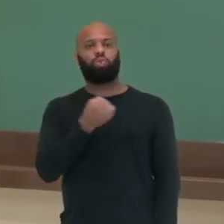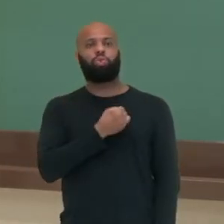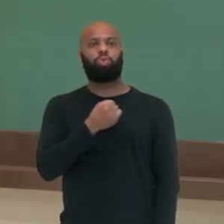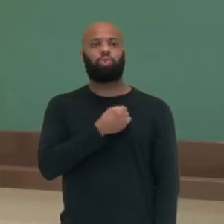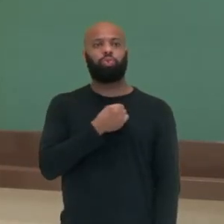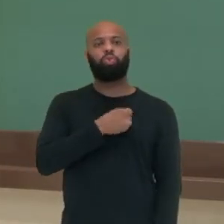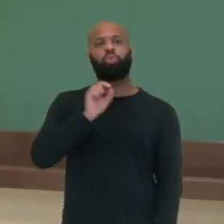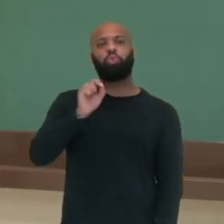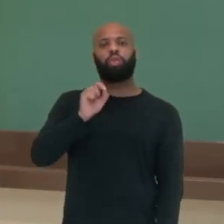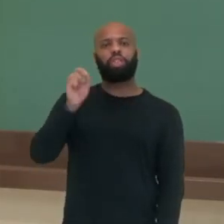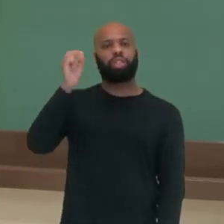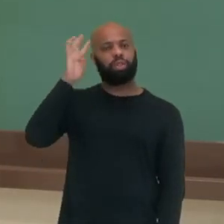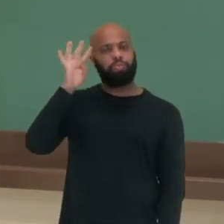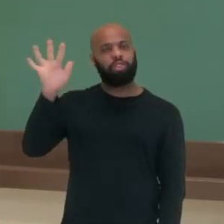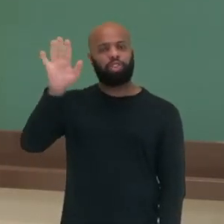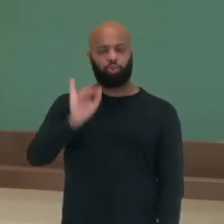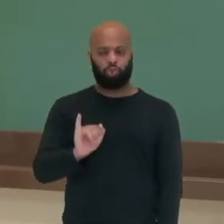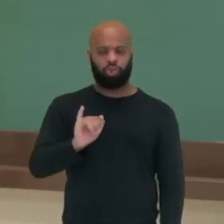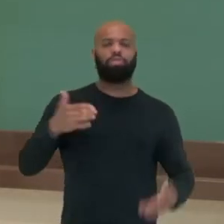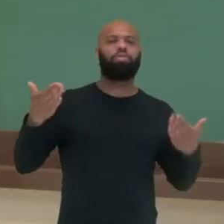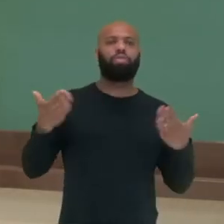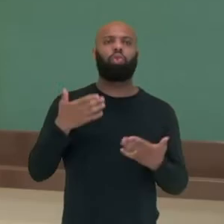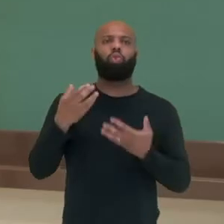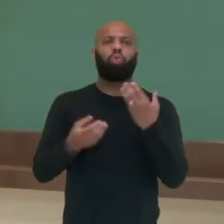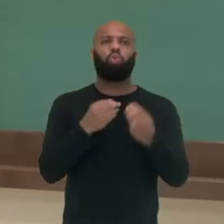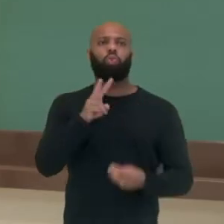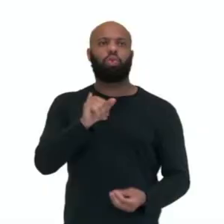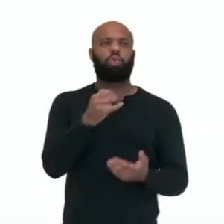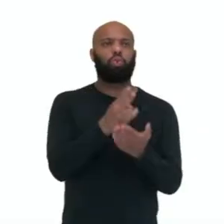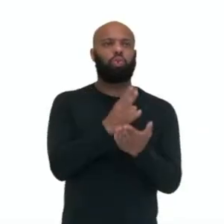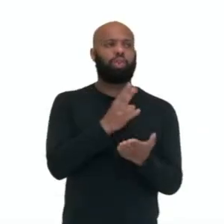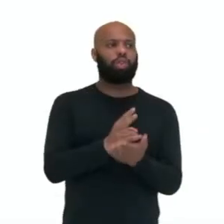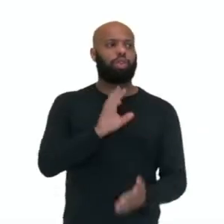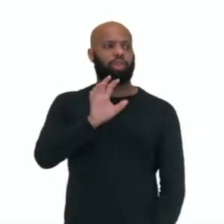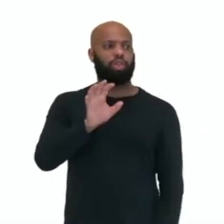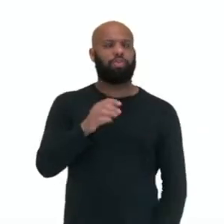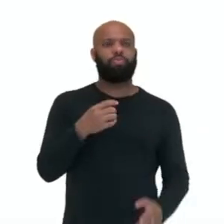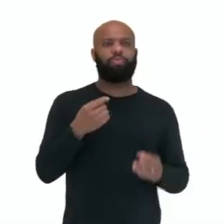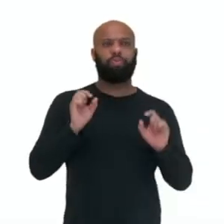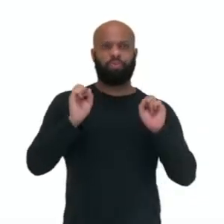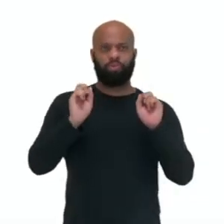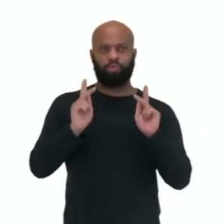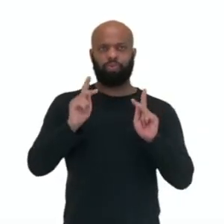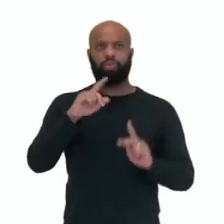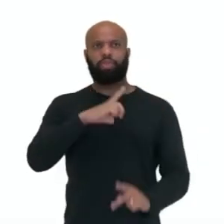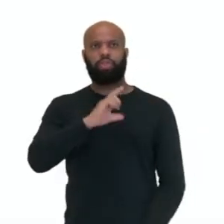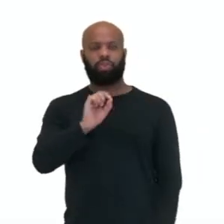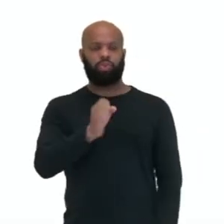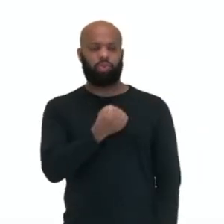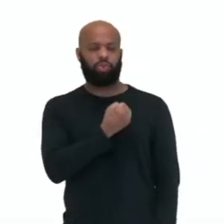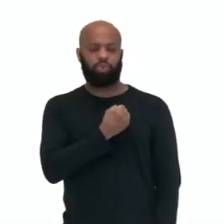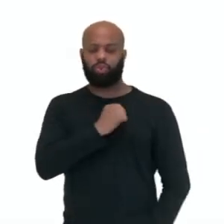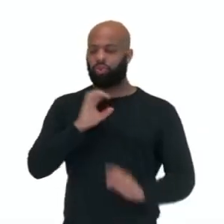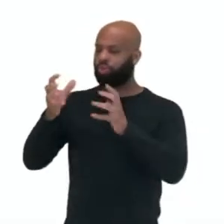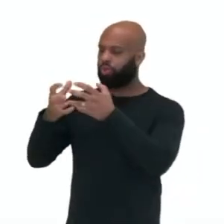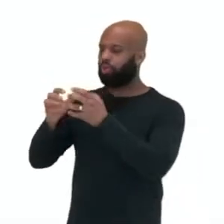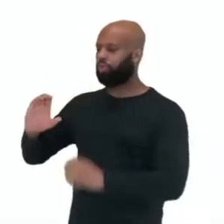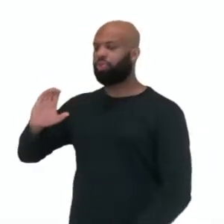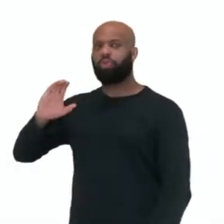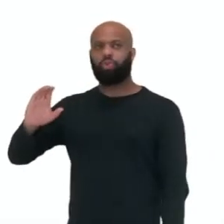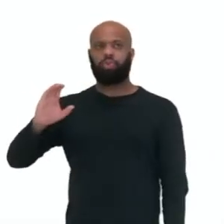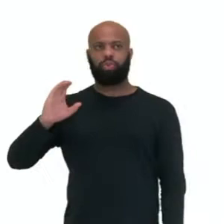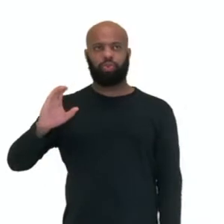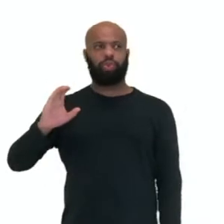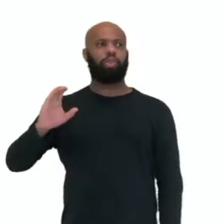imaginária. Então, como é que a gente vai proceder essa questão? Então, vamos lá. Eu tenho um número complexo, que uma parte dele é a